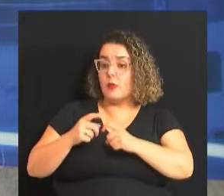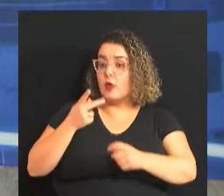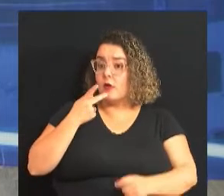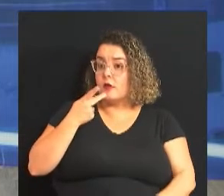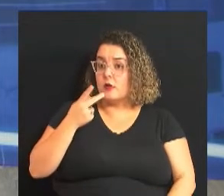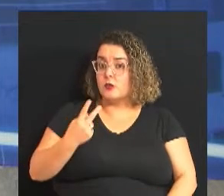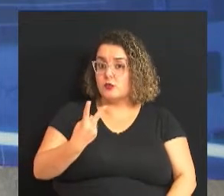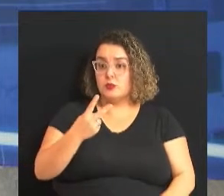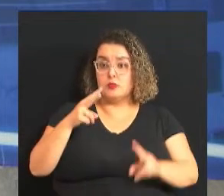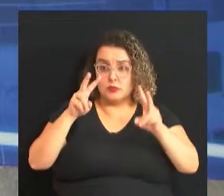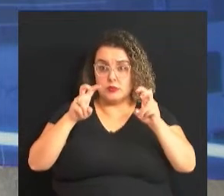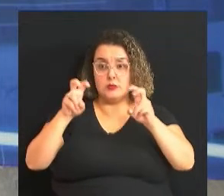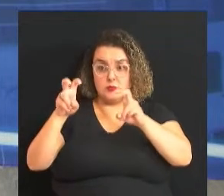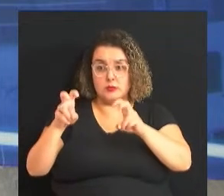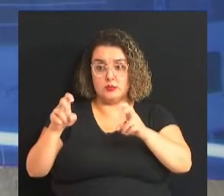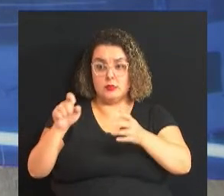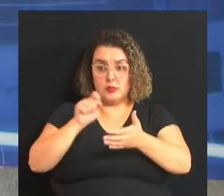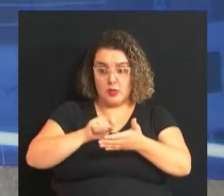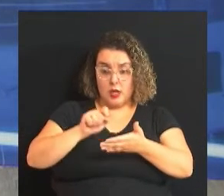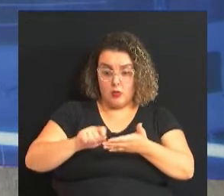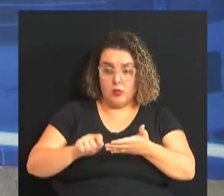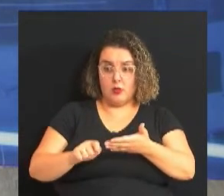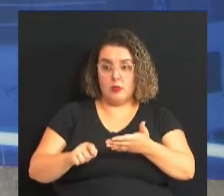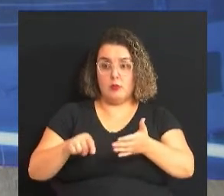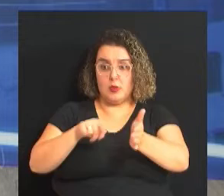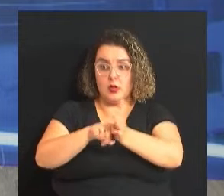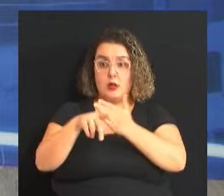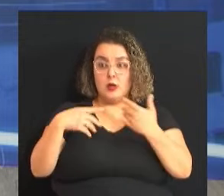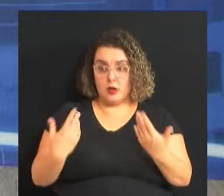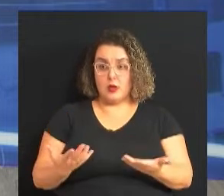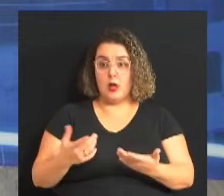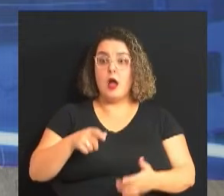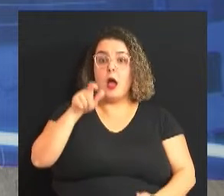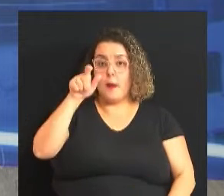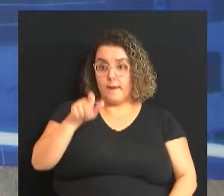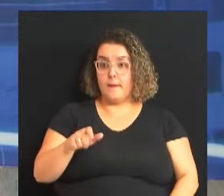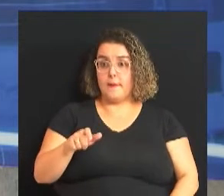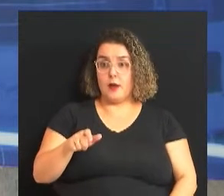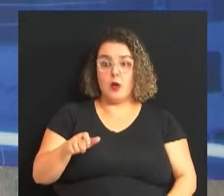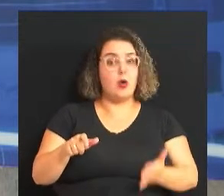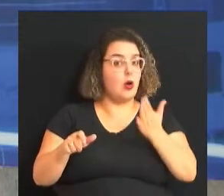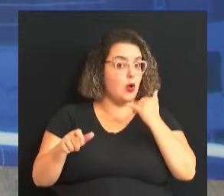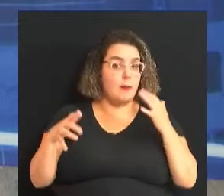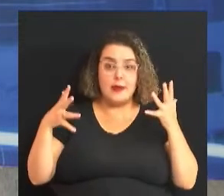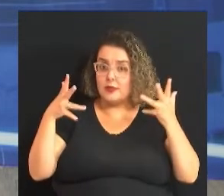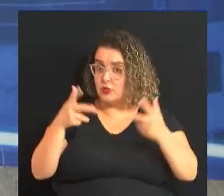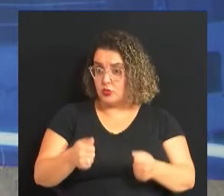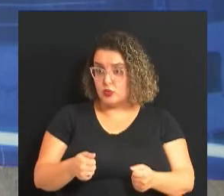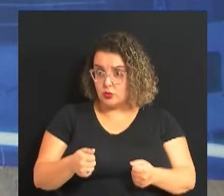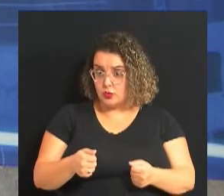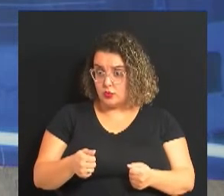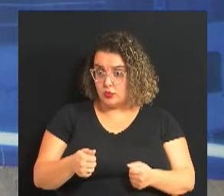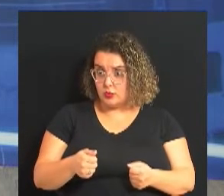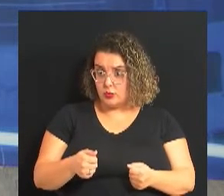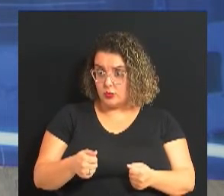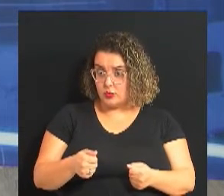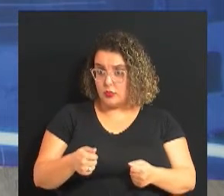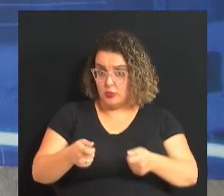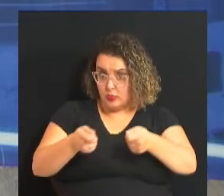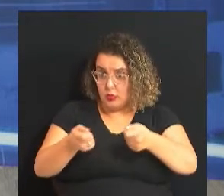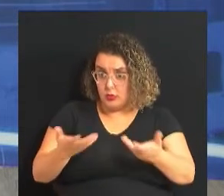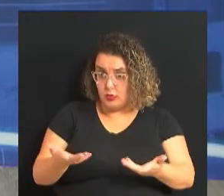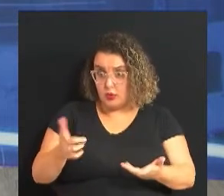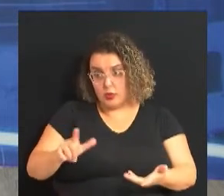temas que eu até anotei aqui para te perguntar. Então, a pessoa pode comer de tudo, só que com moderação, claro.